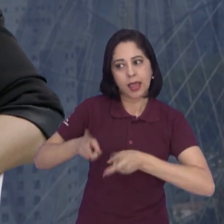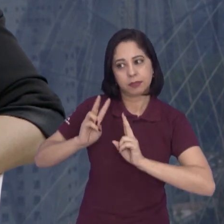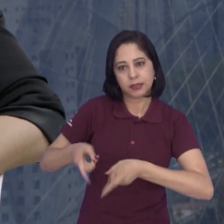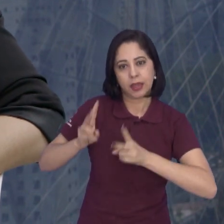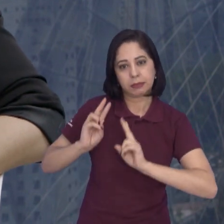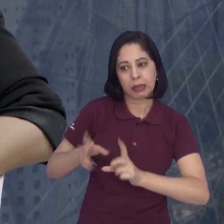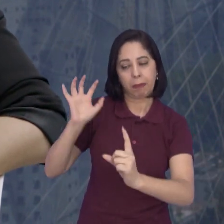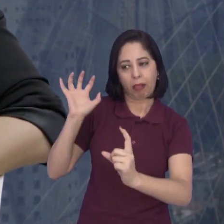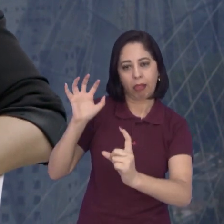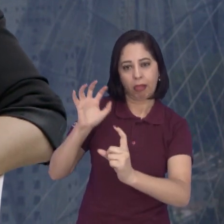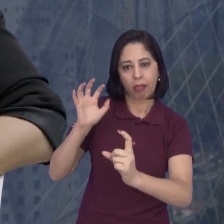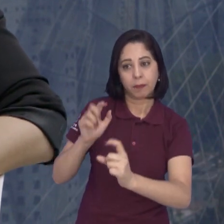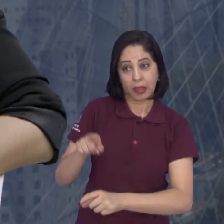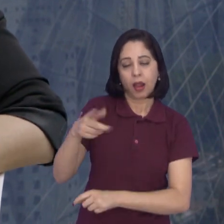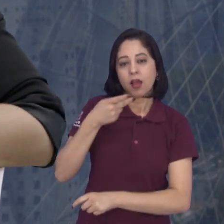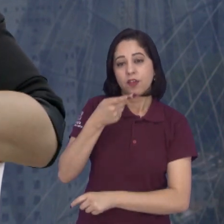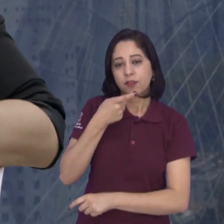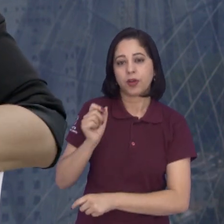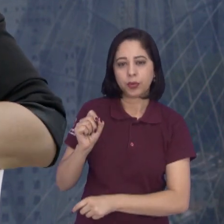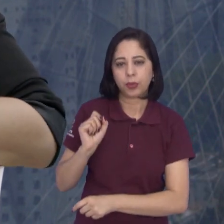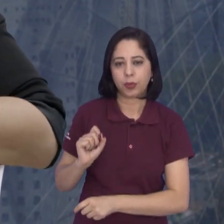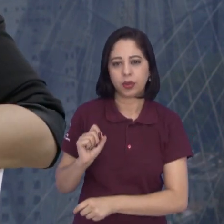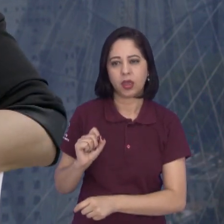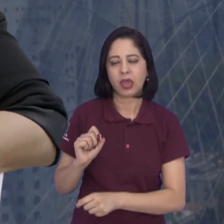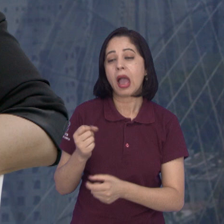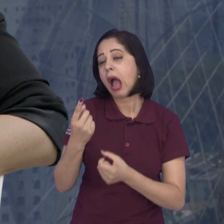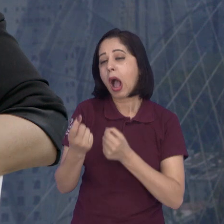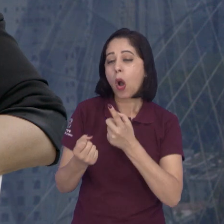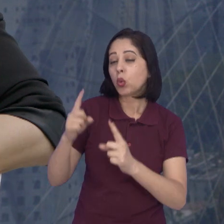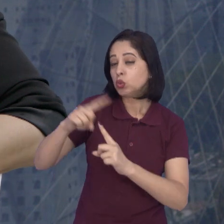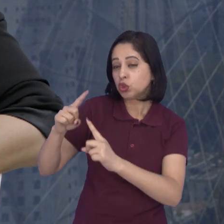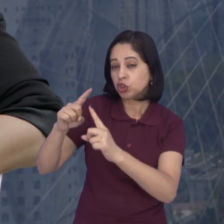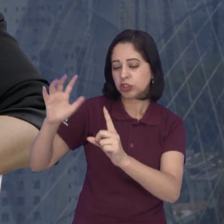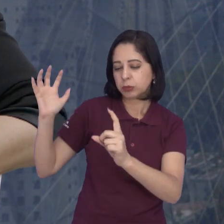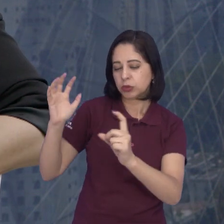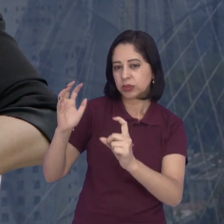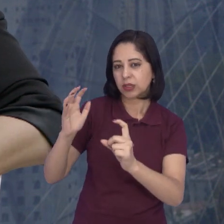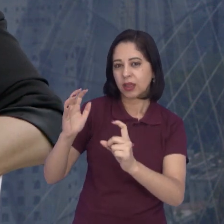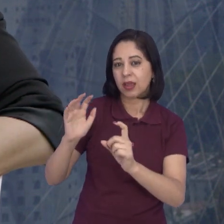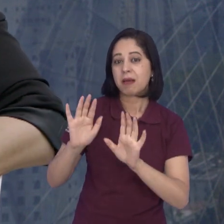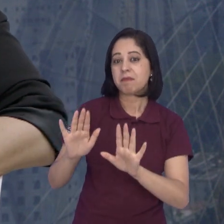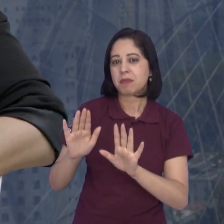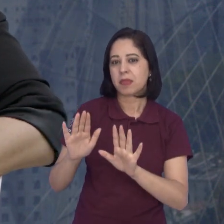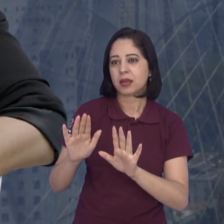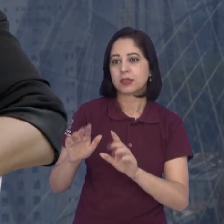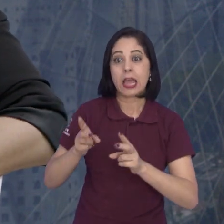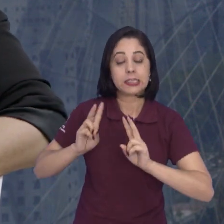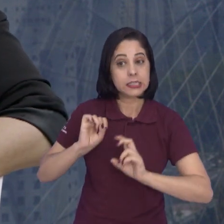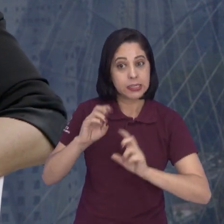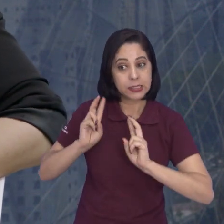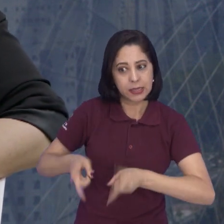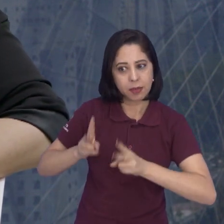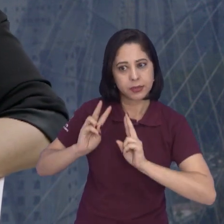Você veja ali que a Adriana pontuou de alguns procedimentos, mas você vê que é sempre uma questão também assídua, ou